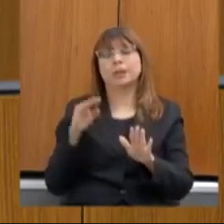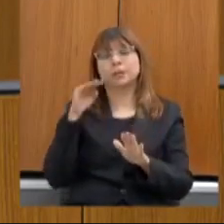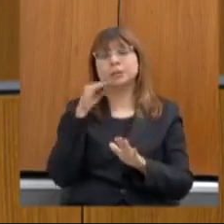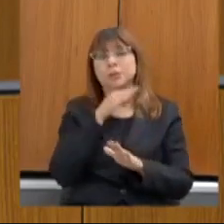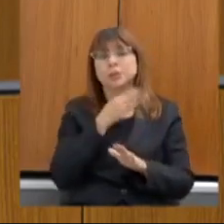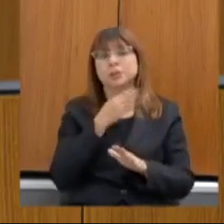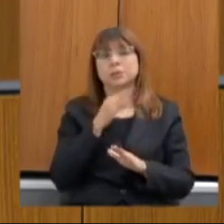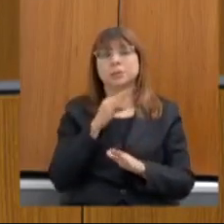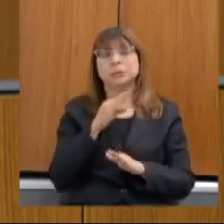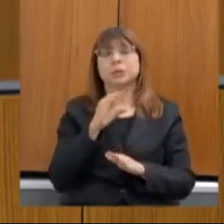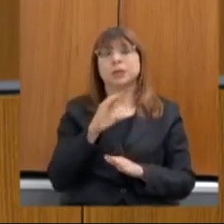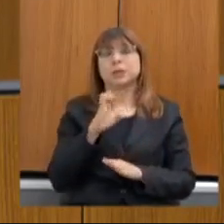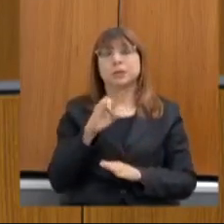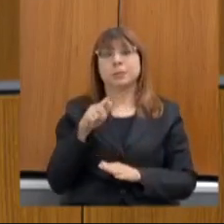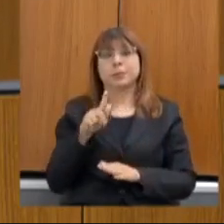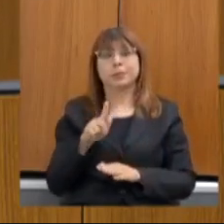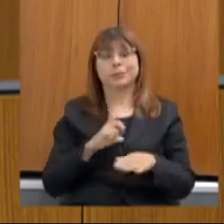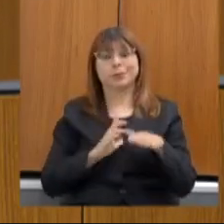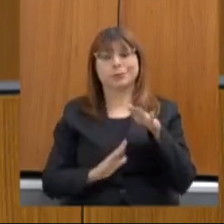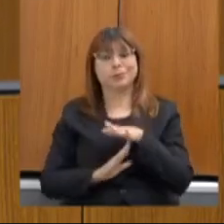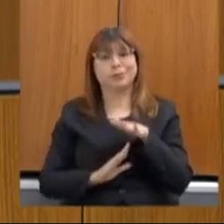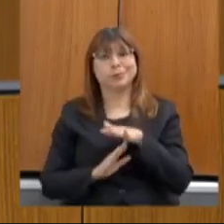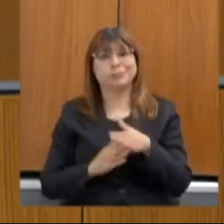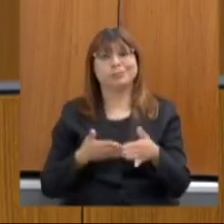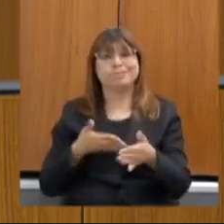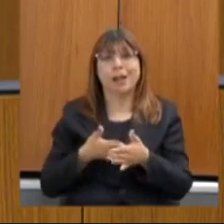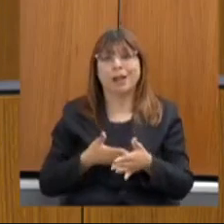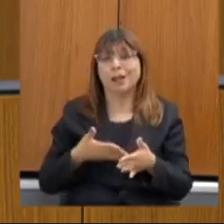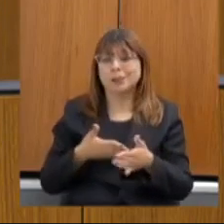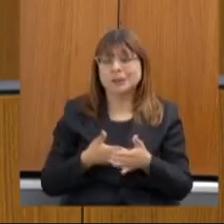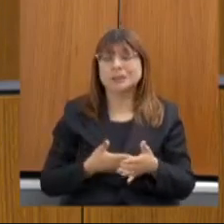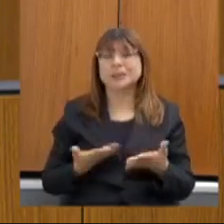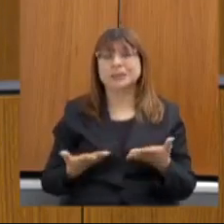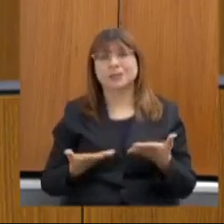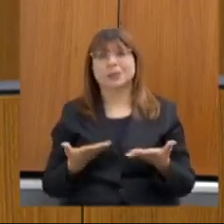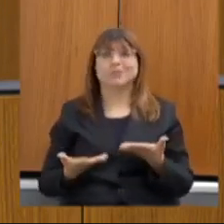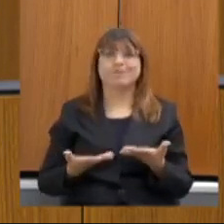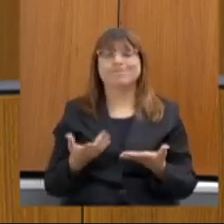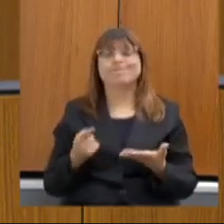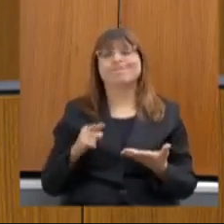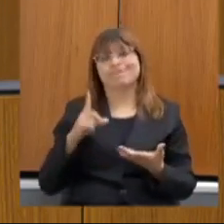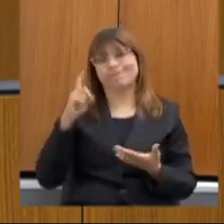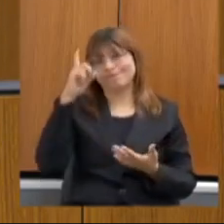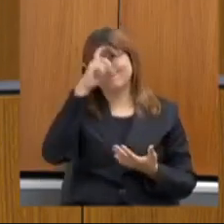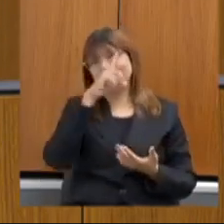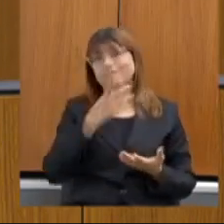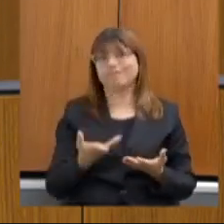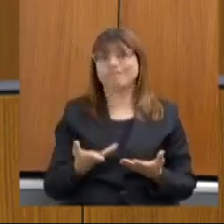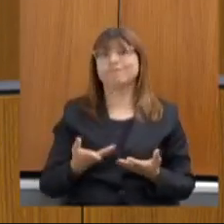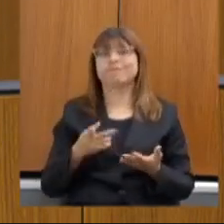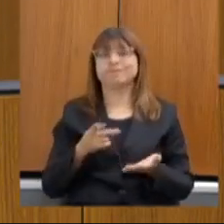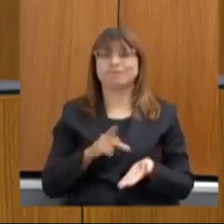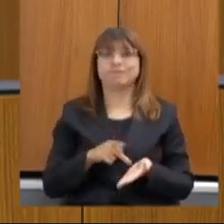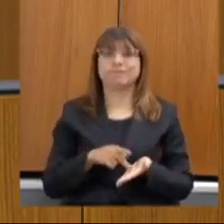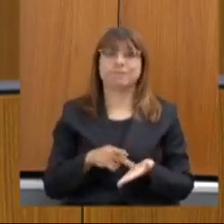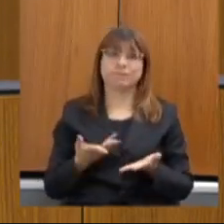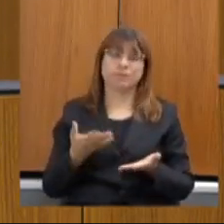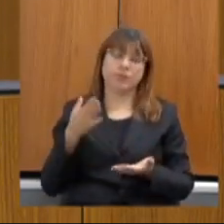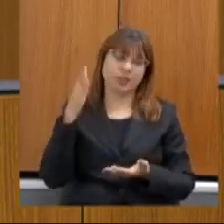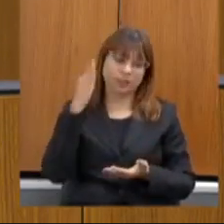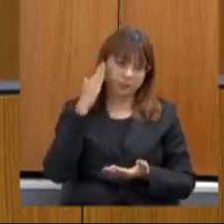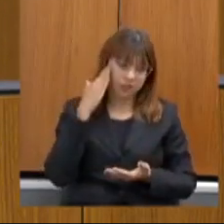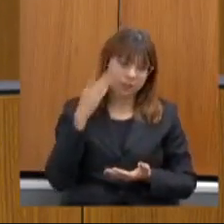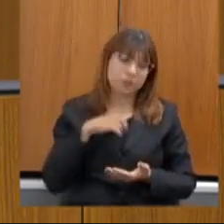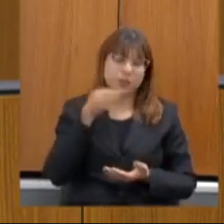que a Cemig tem tido limitações muito grandes isso que realmente tem dificultado meu sabendo aí dá atenção